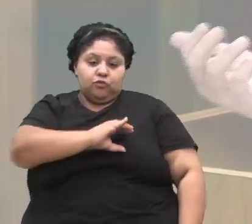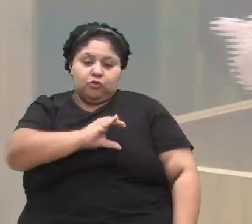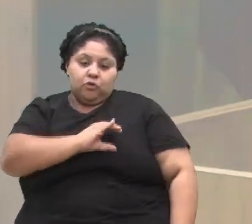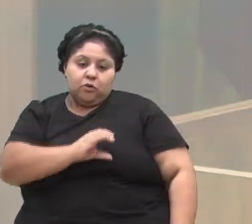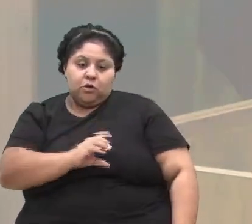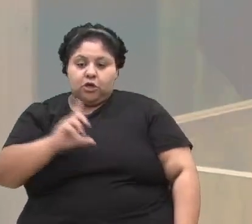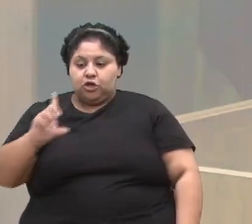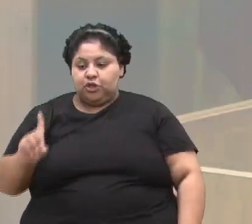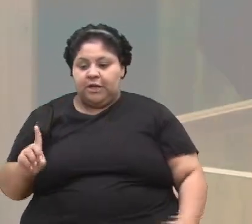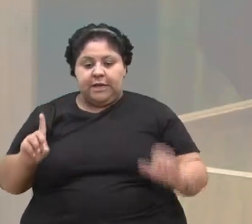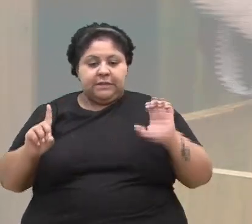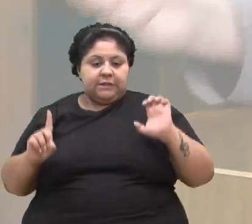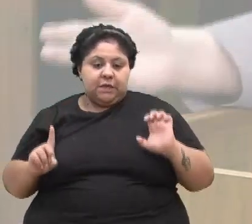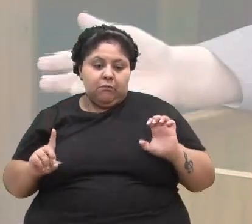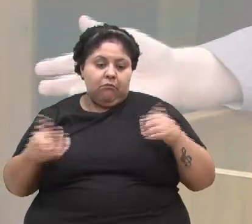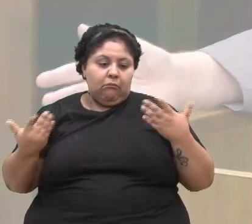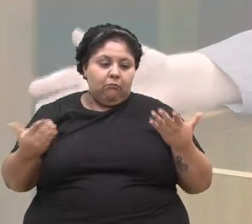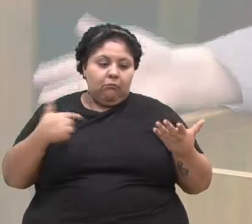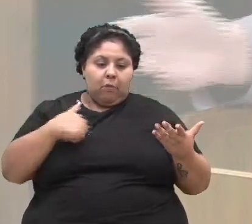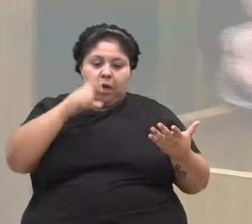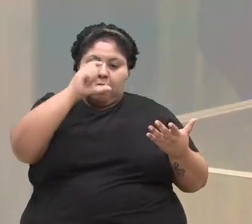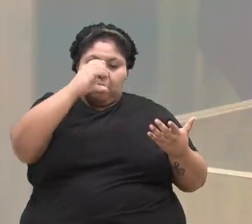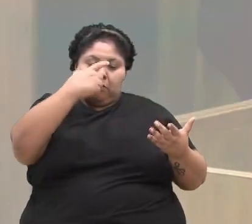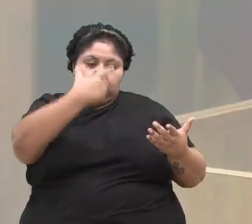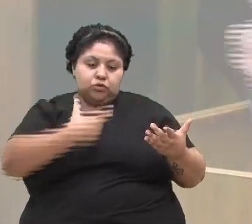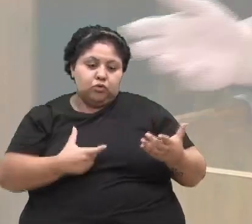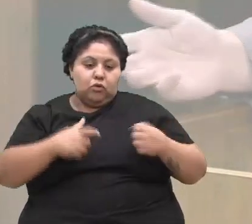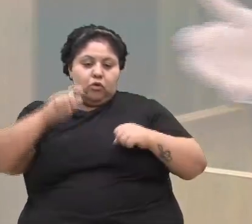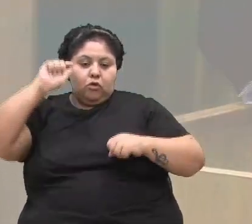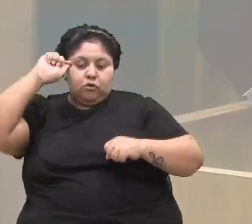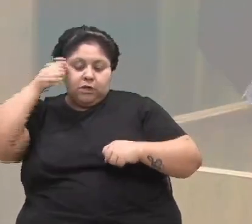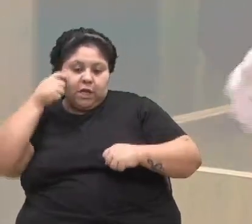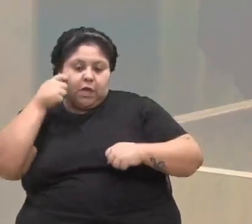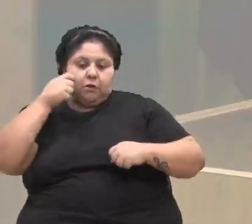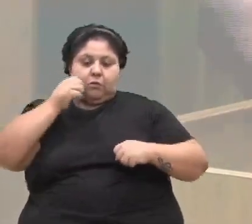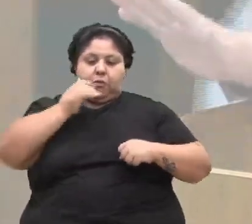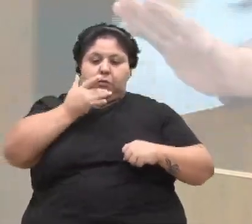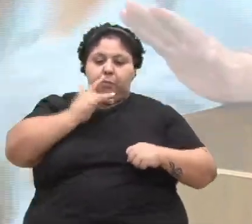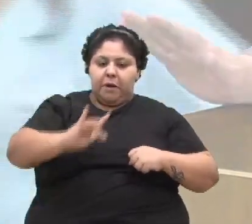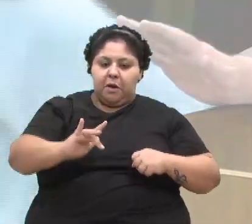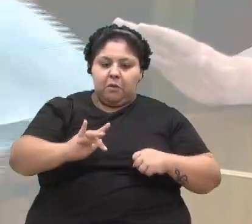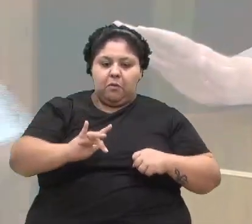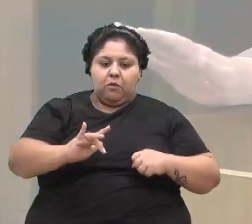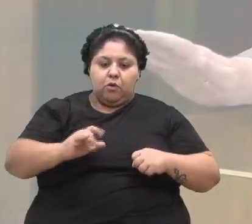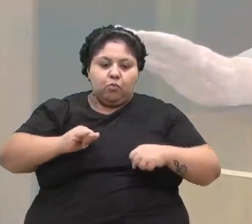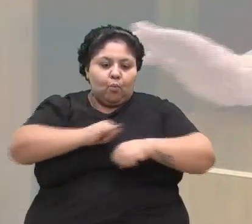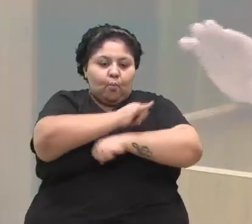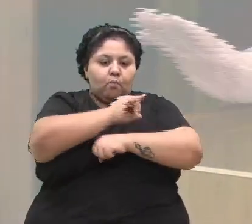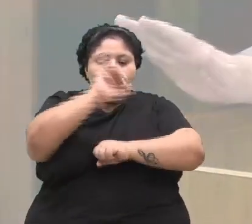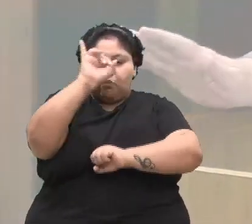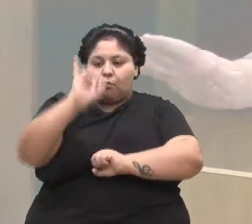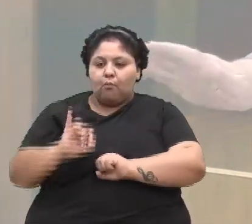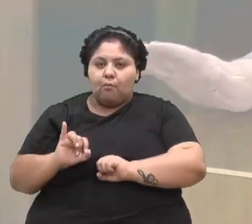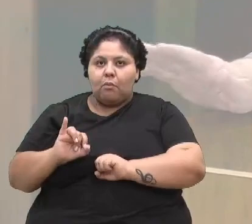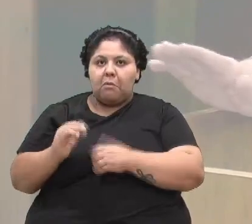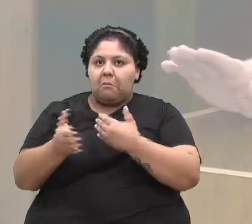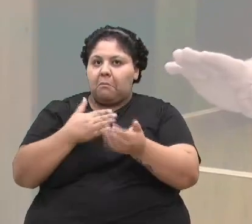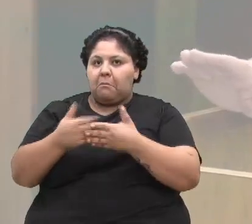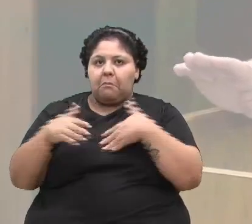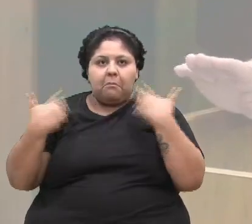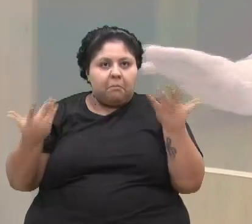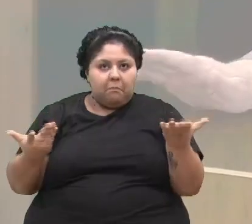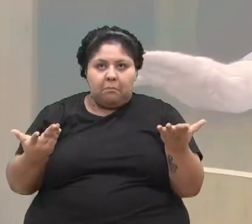da direita ou da esquerda, se eu sou negro ou branco, se eu sou gordo ou magro, isso não adianta nada. Isso não adianta nada. A sociedade